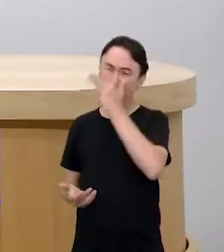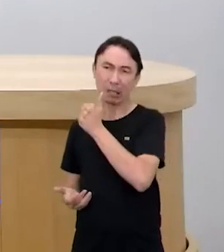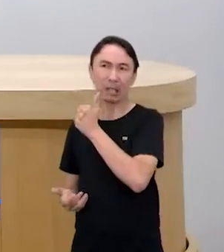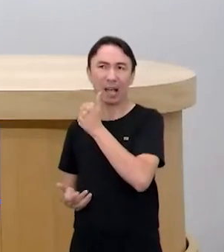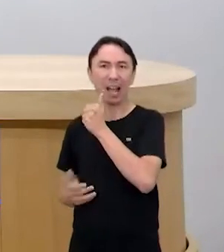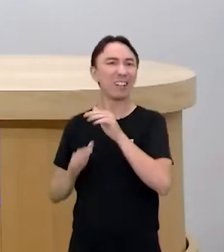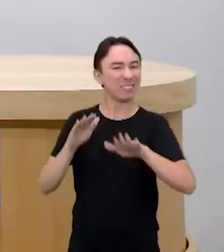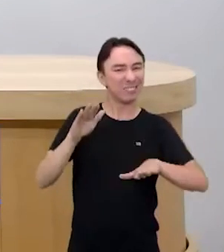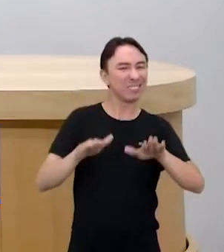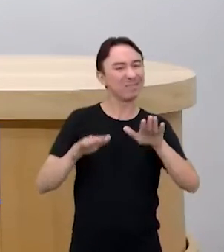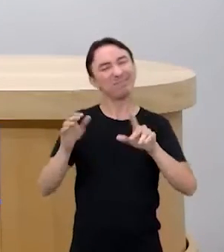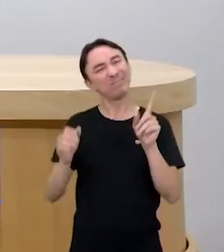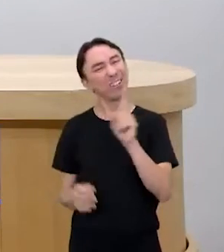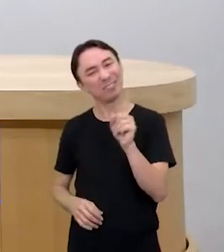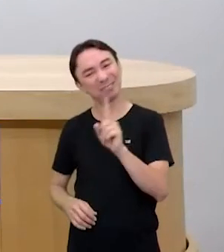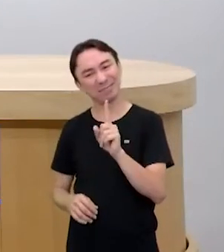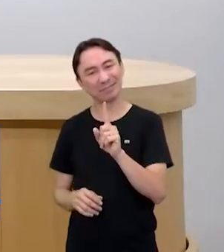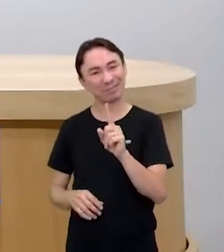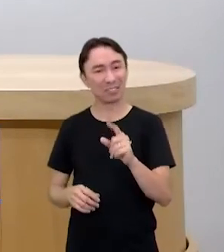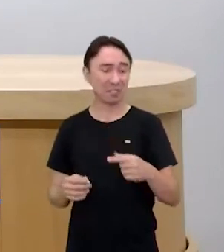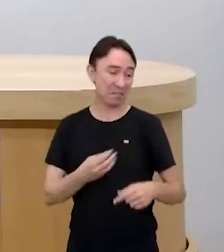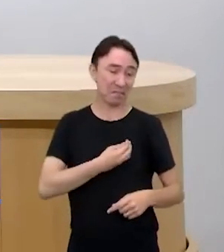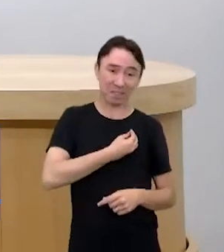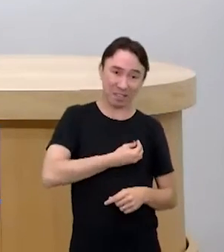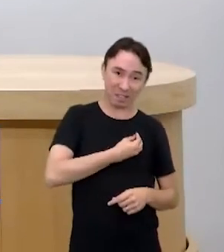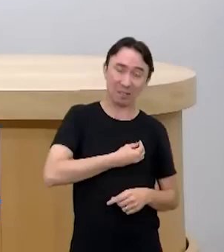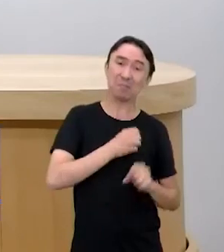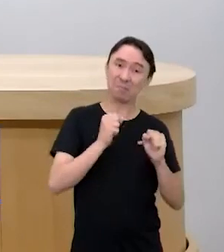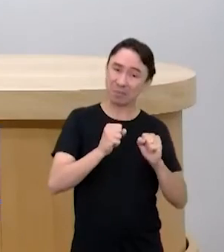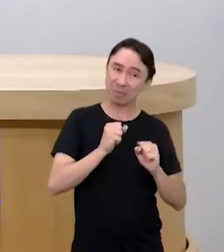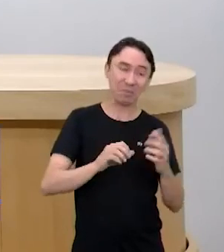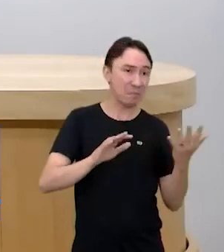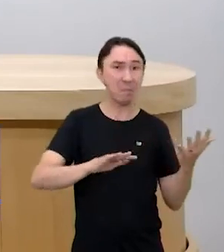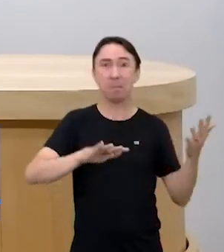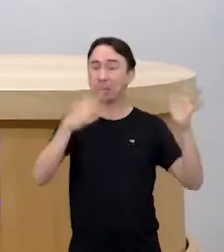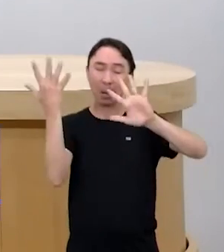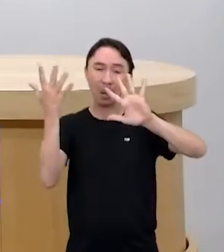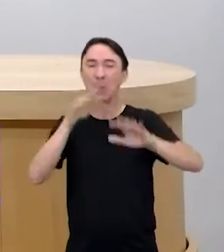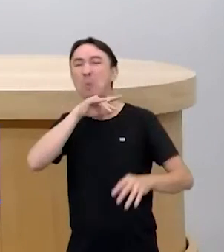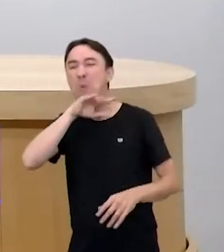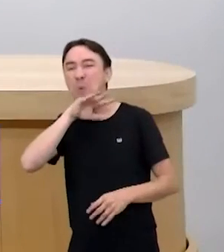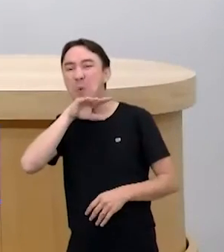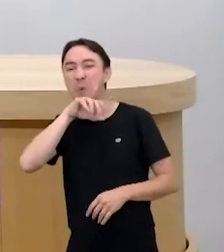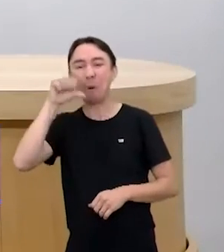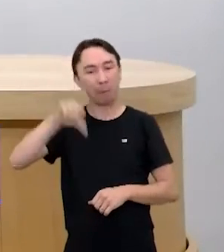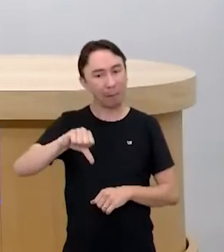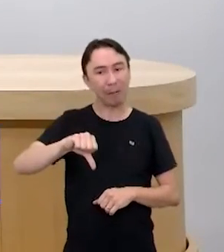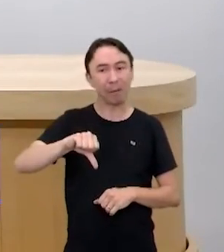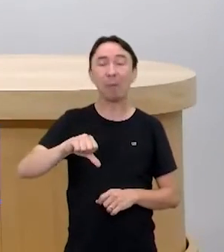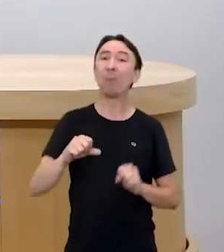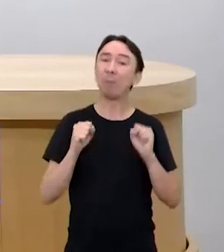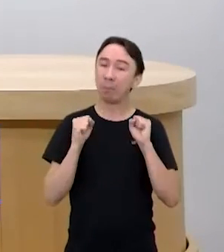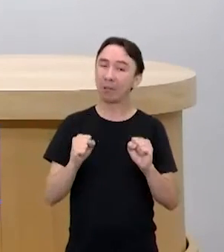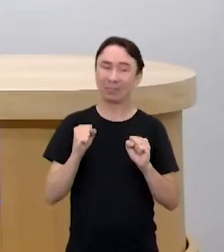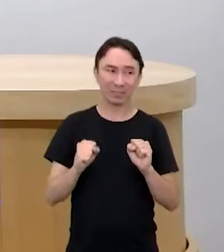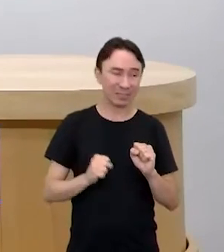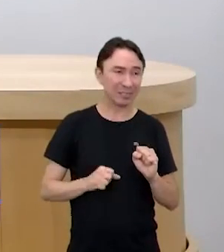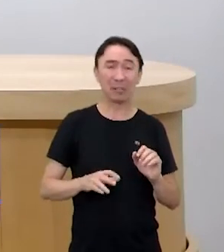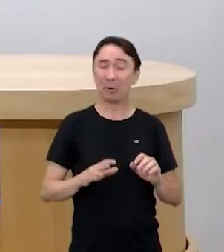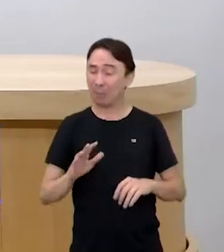meio ruins em nossa vida. E aí a gente pode transformar essas coisas ruins que acontecem em nossa vida